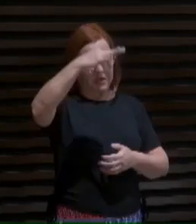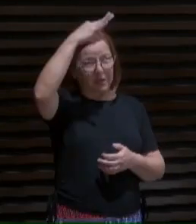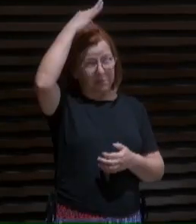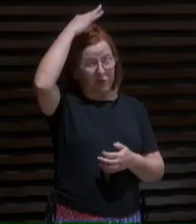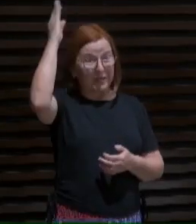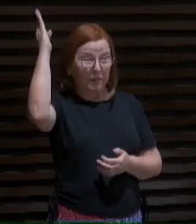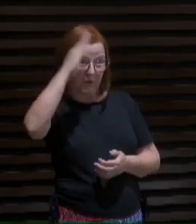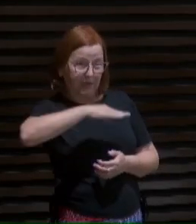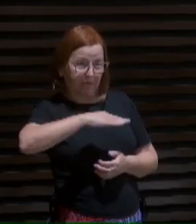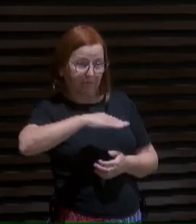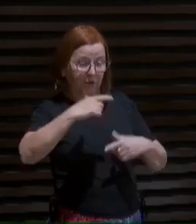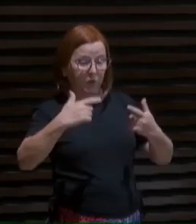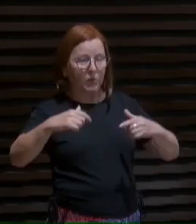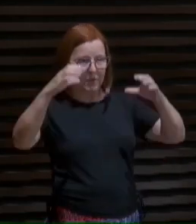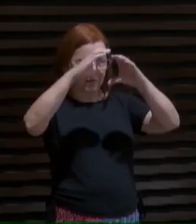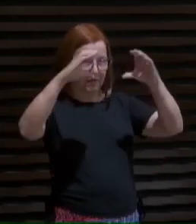celestiais.